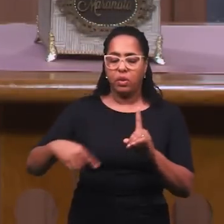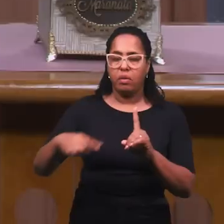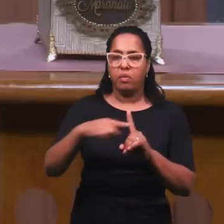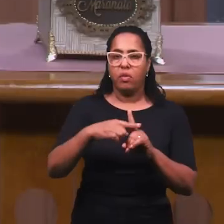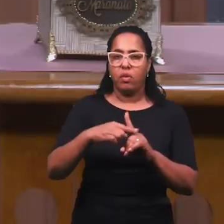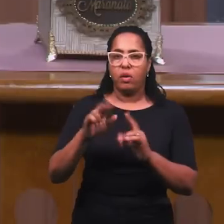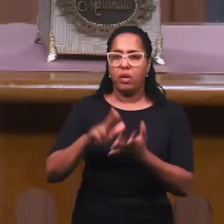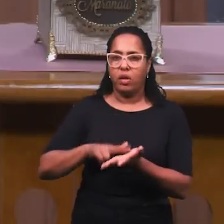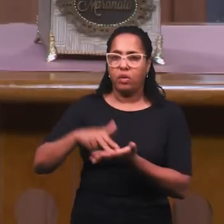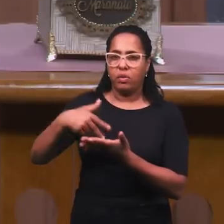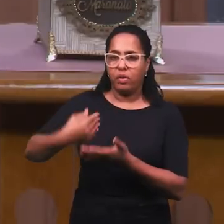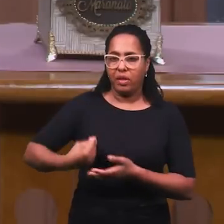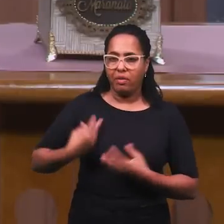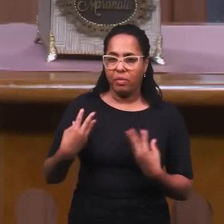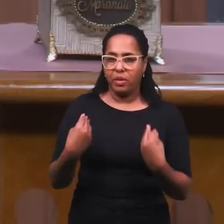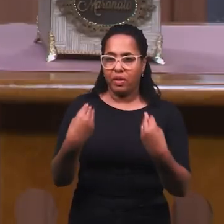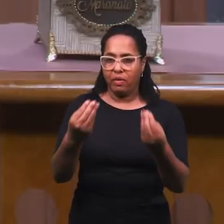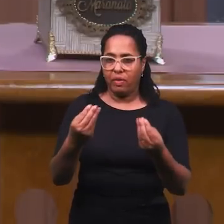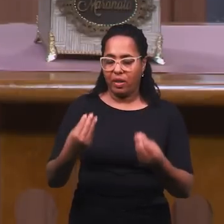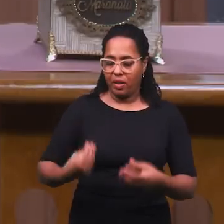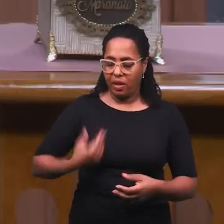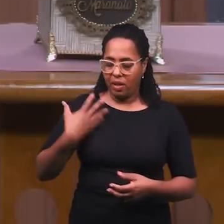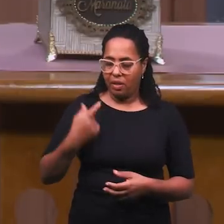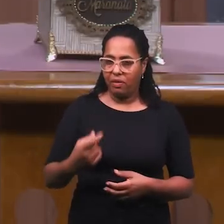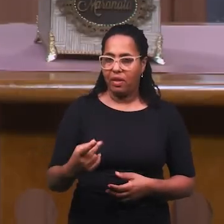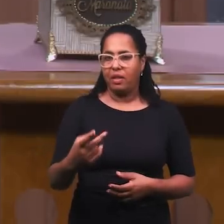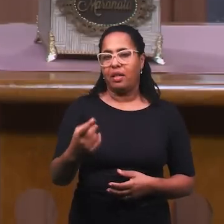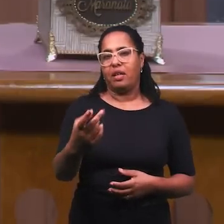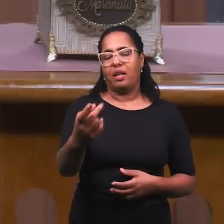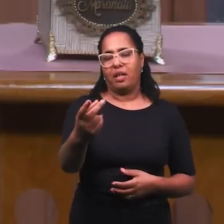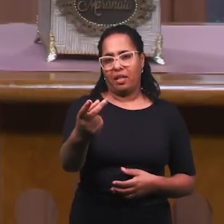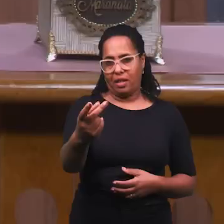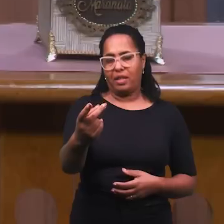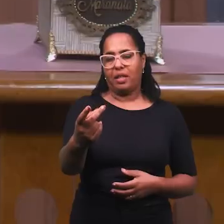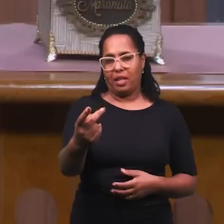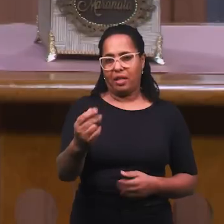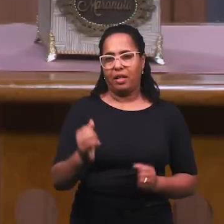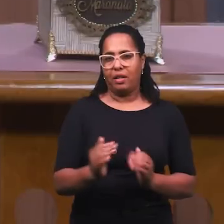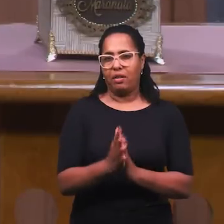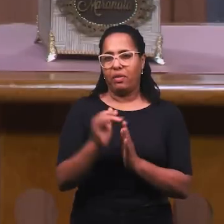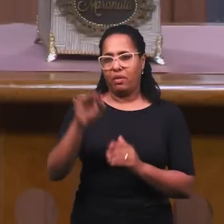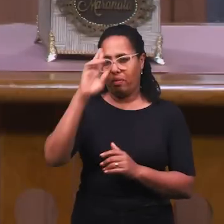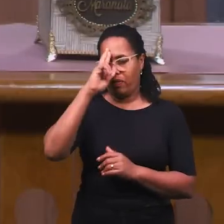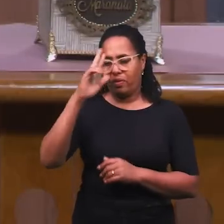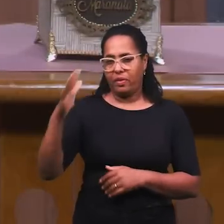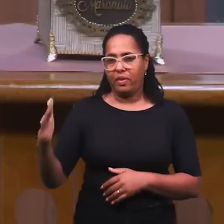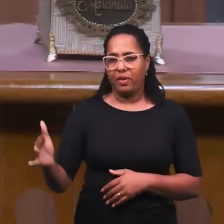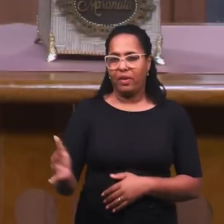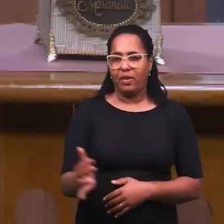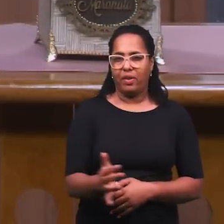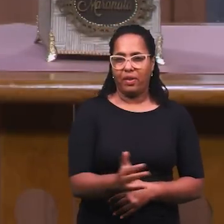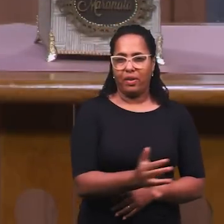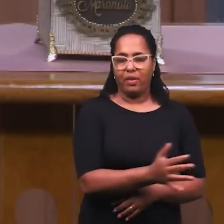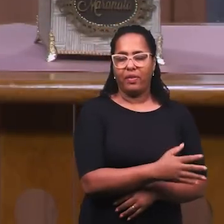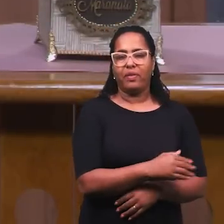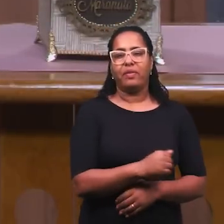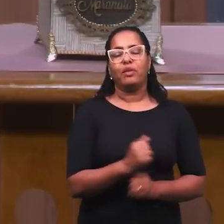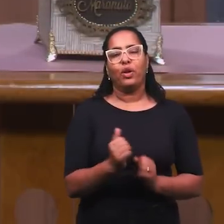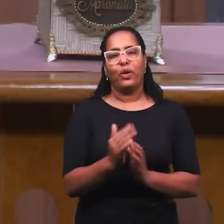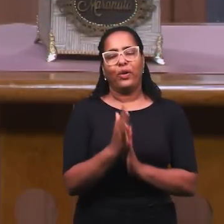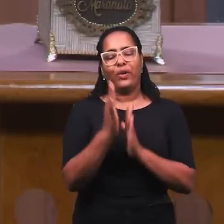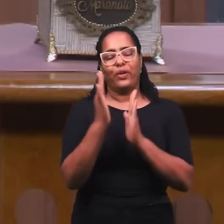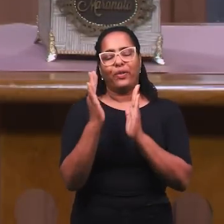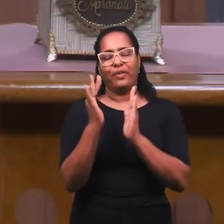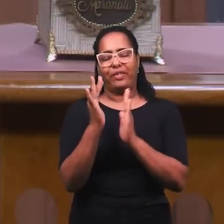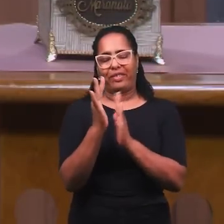está vivo para te dar vida e vida em abundância e vida eterna. Louvado seja o nome do Senhor. Nós